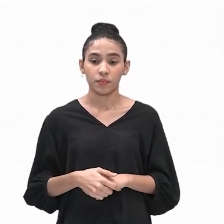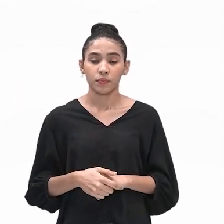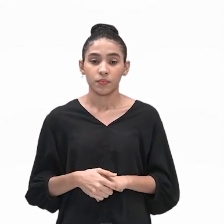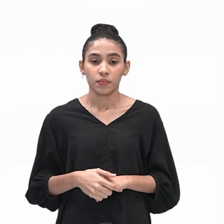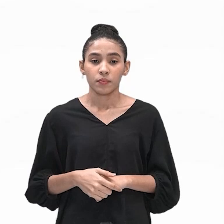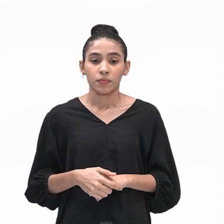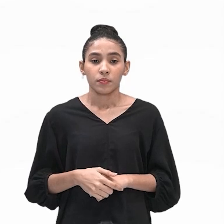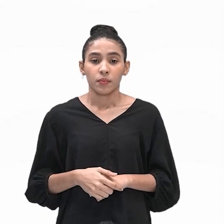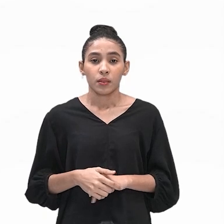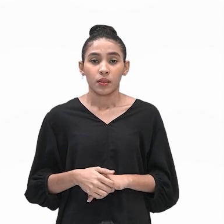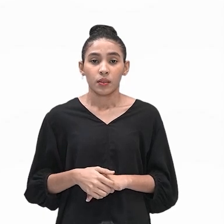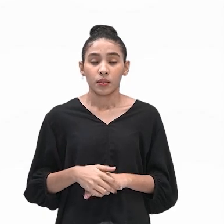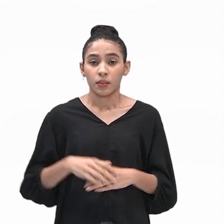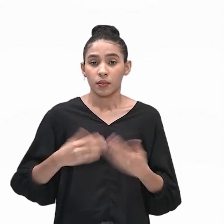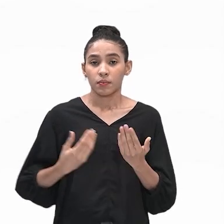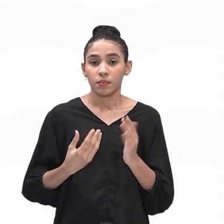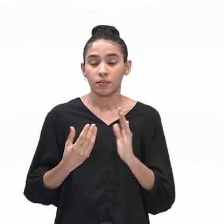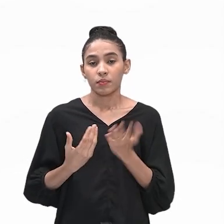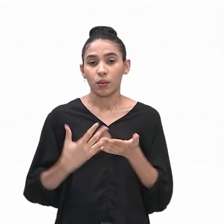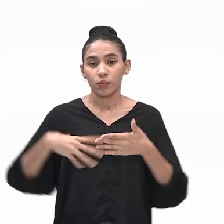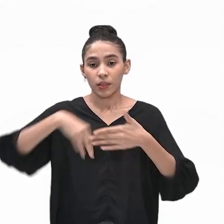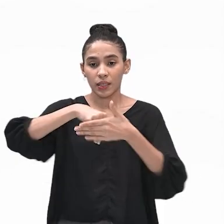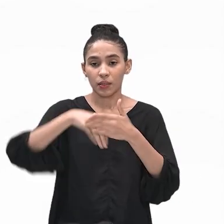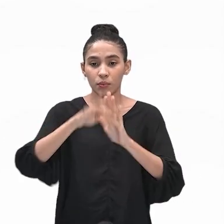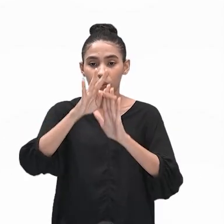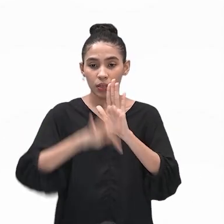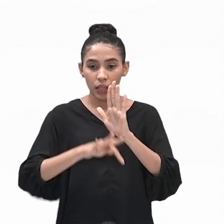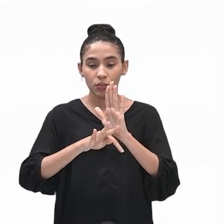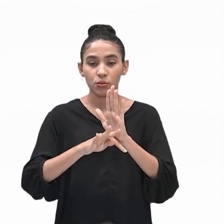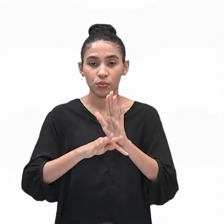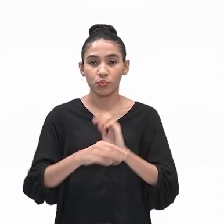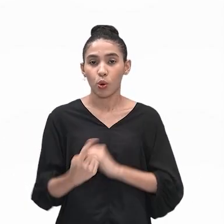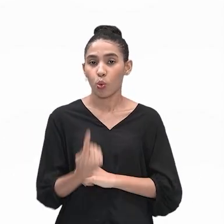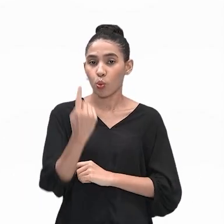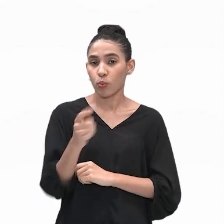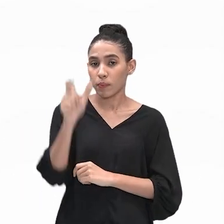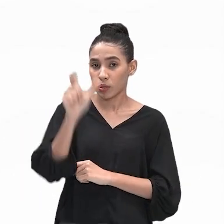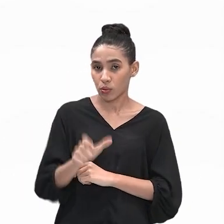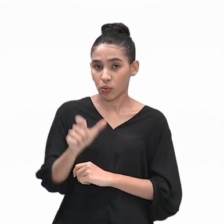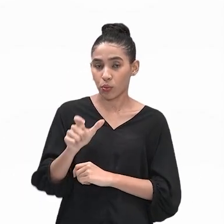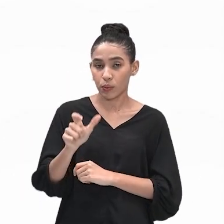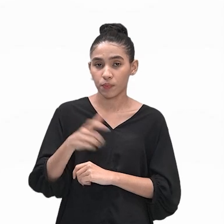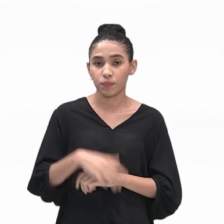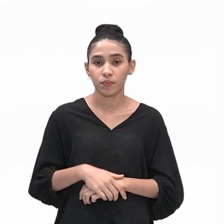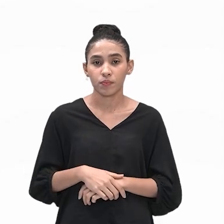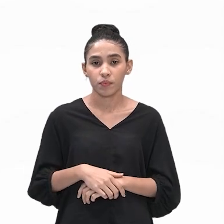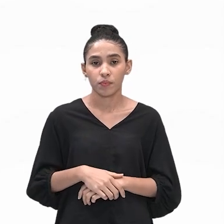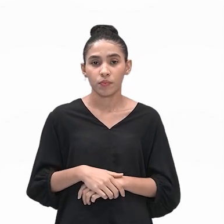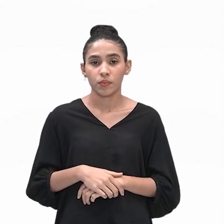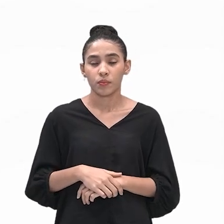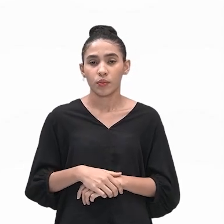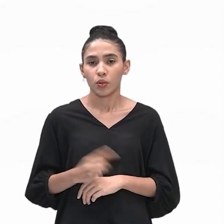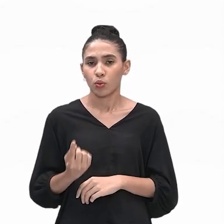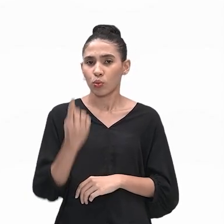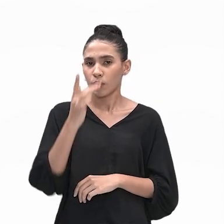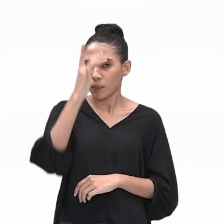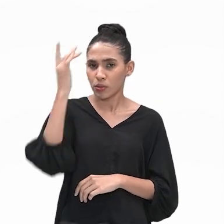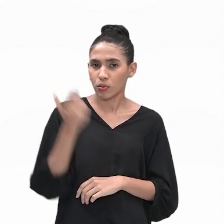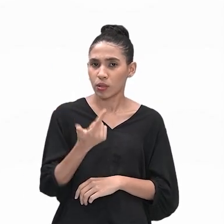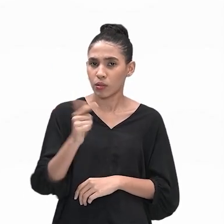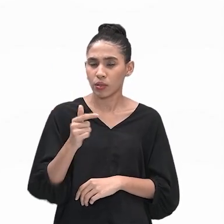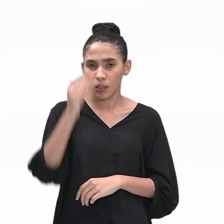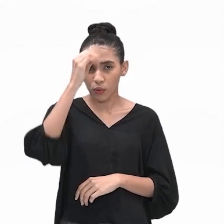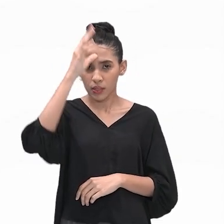está trazendo ali um piloto, né? Está dizendo que você não deixaria alguém pilotar um avião sem